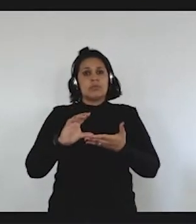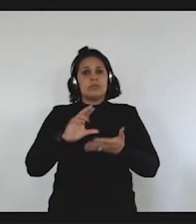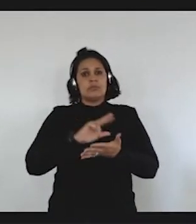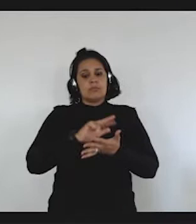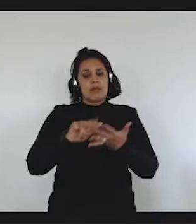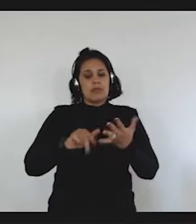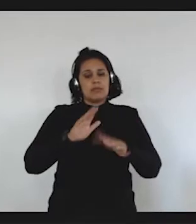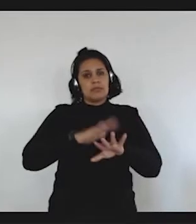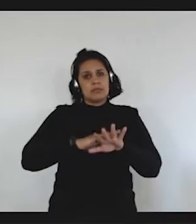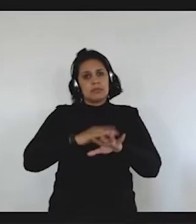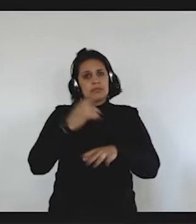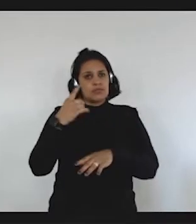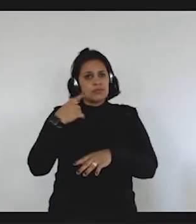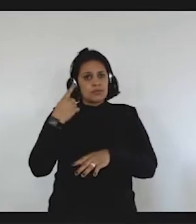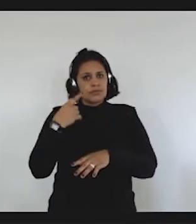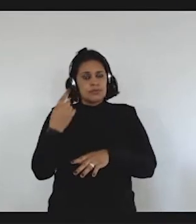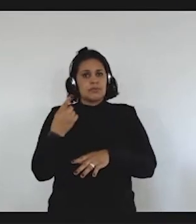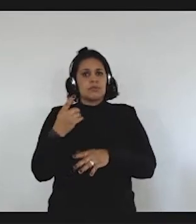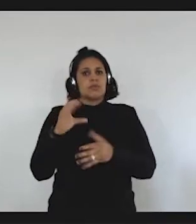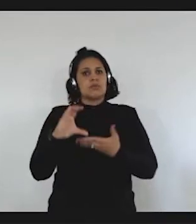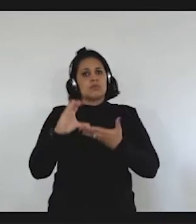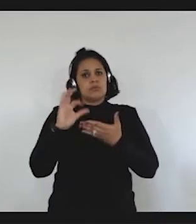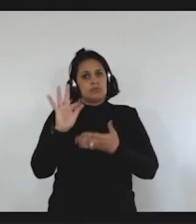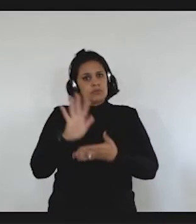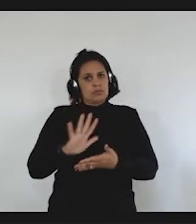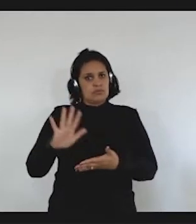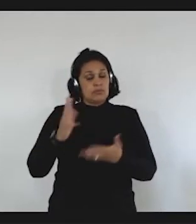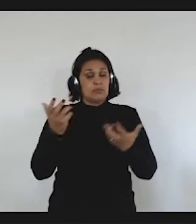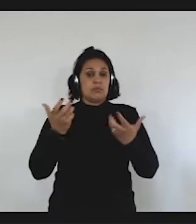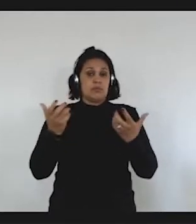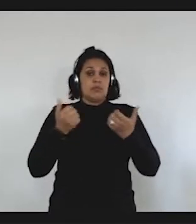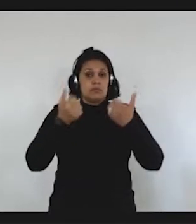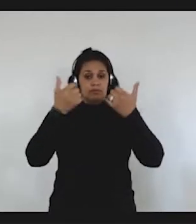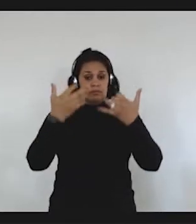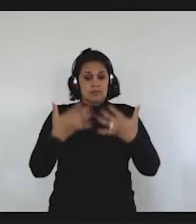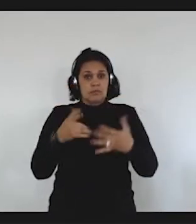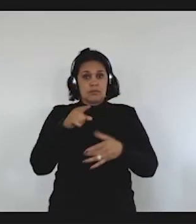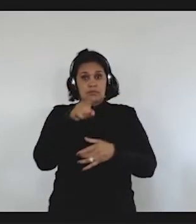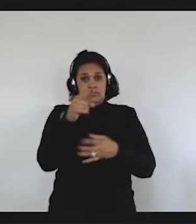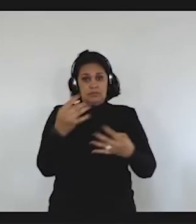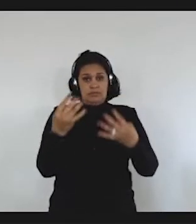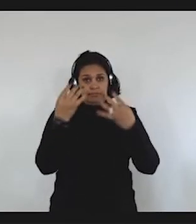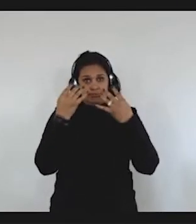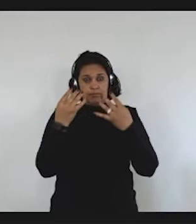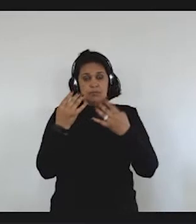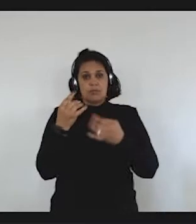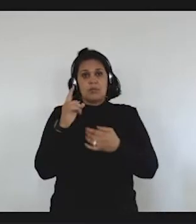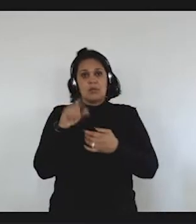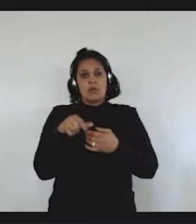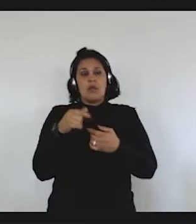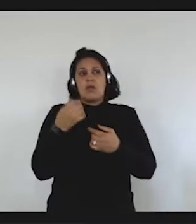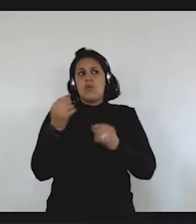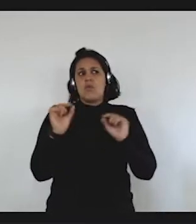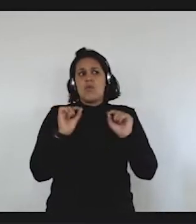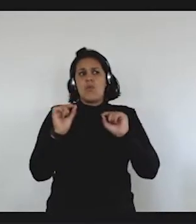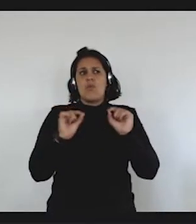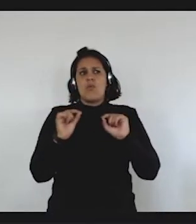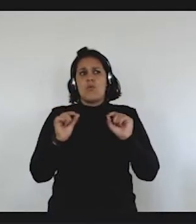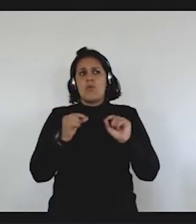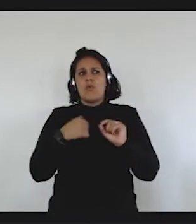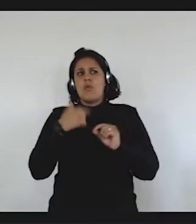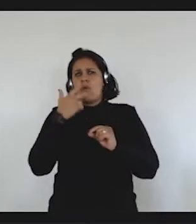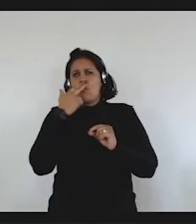Eu gostaria de iniciar trazendo para aqueles que nos assistem uma impressão